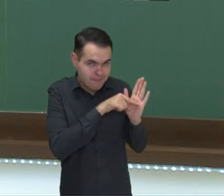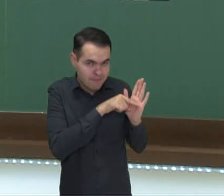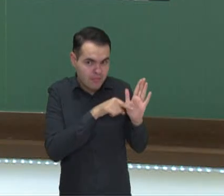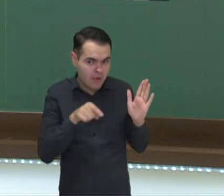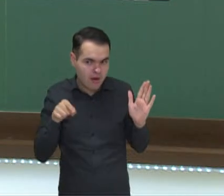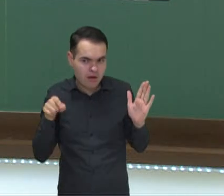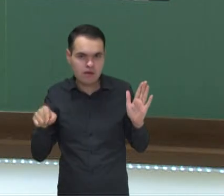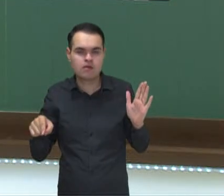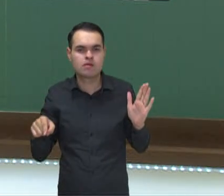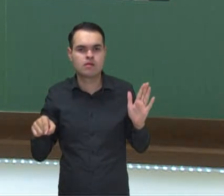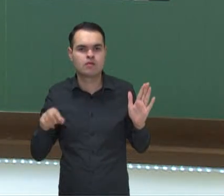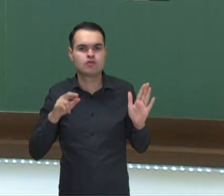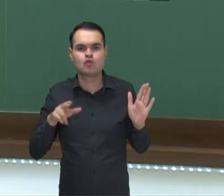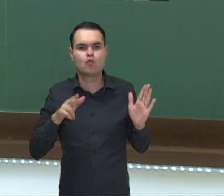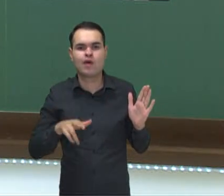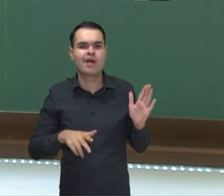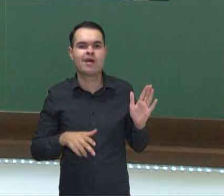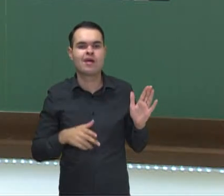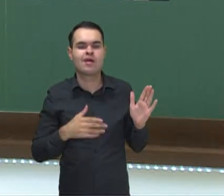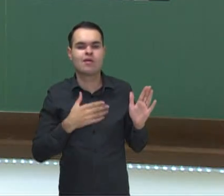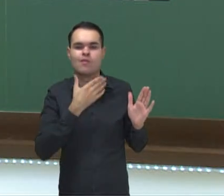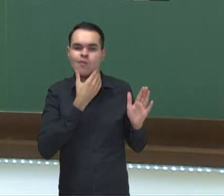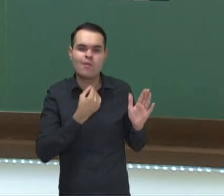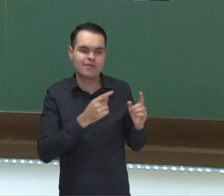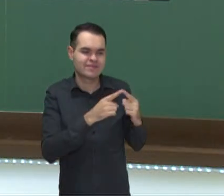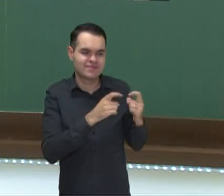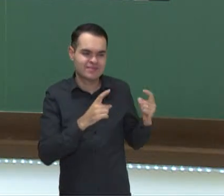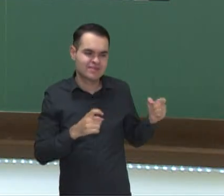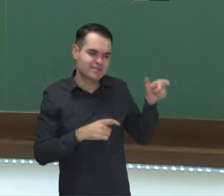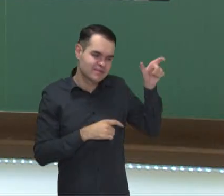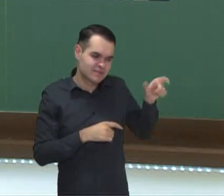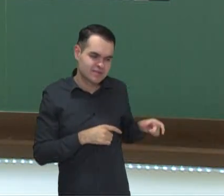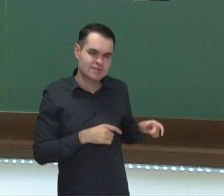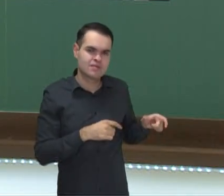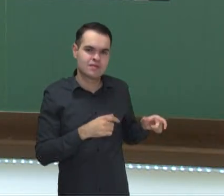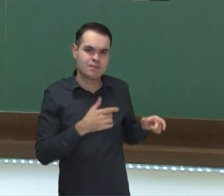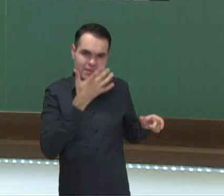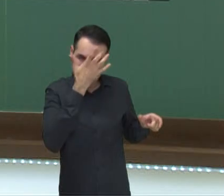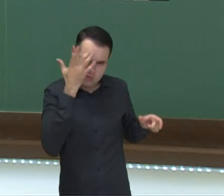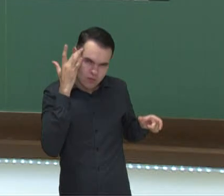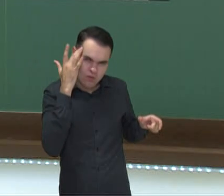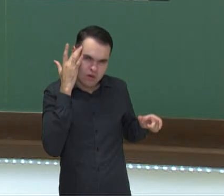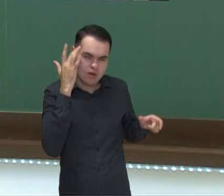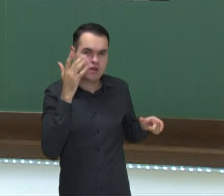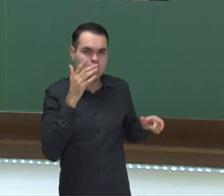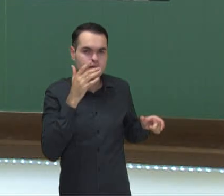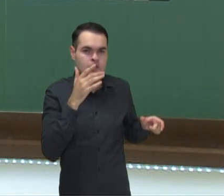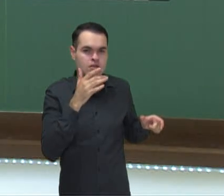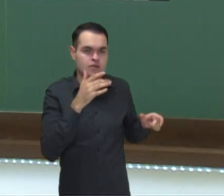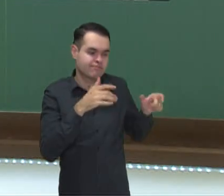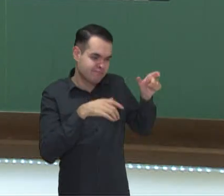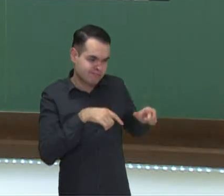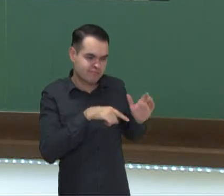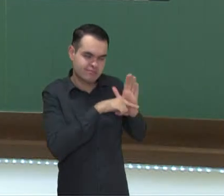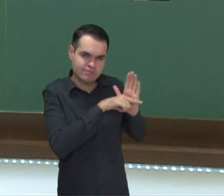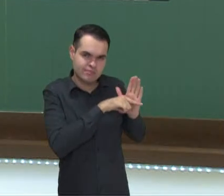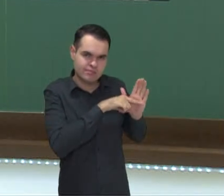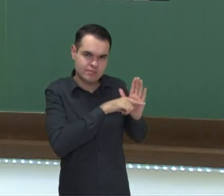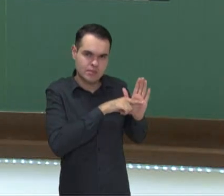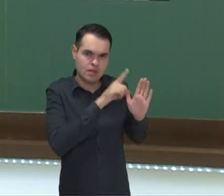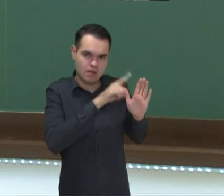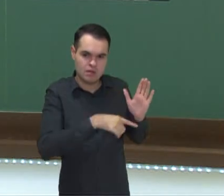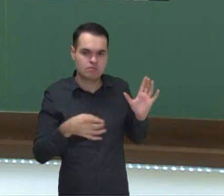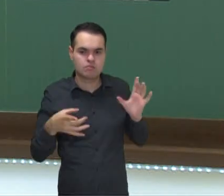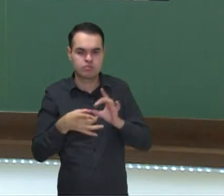temos o depoimento de um cientista, porque faz até parte da característica desse gênero textual, o didático científico. Ele